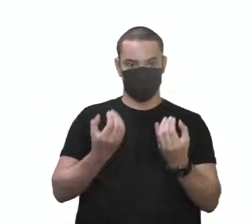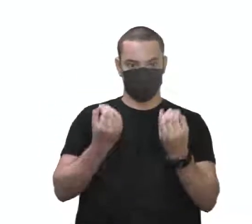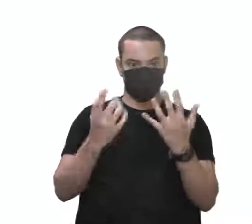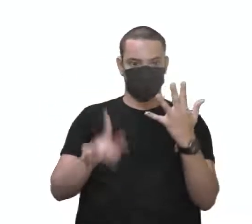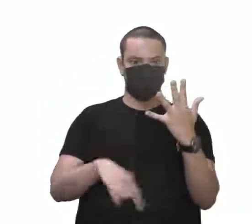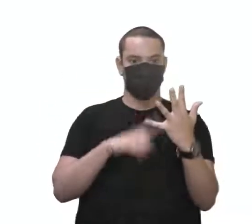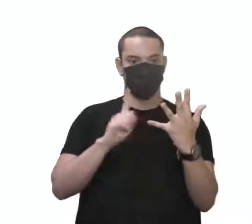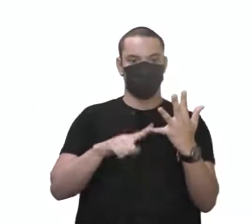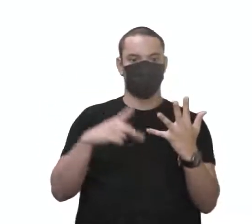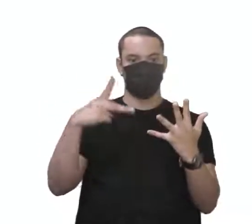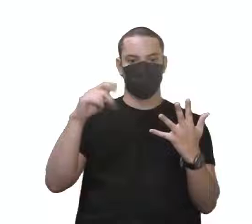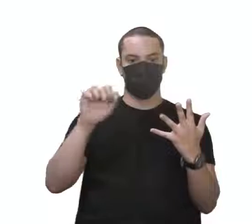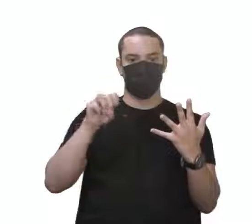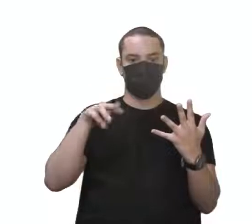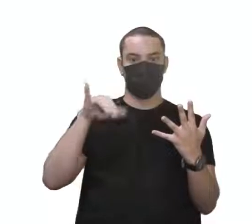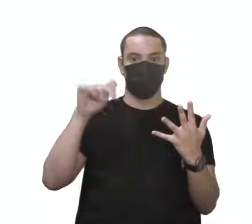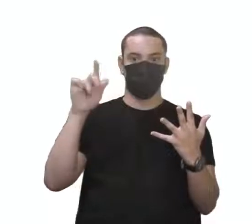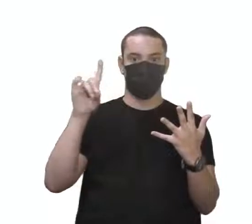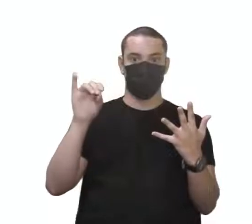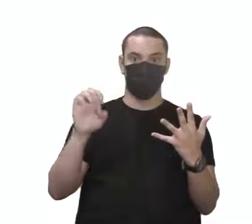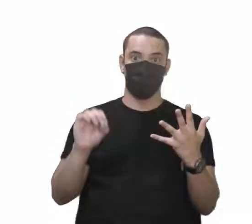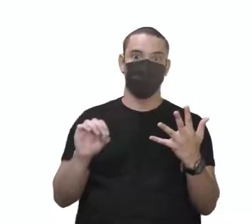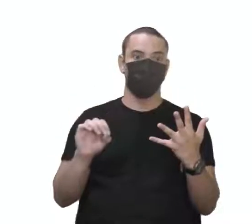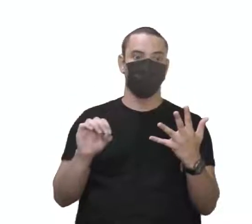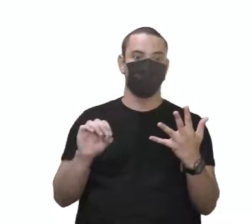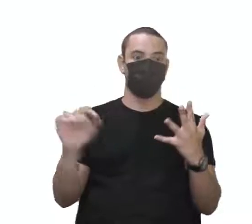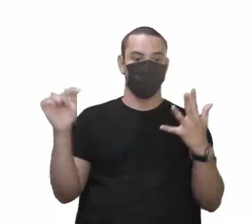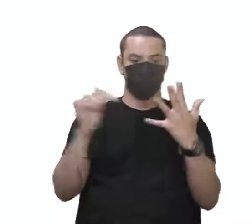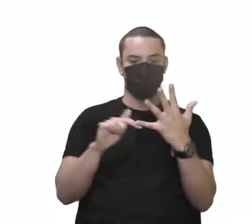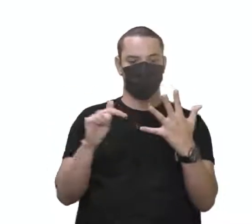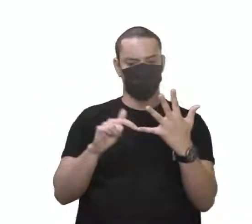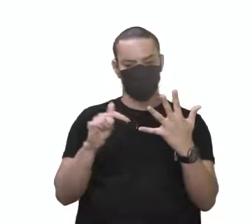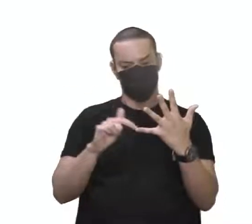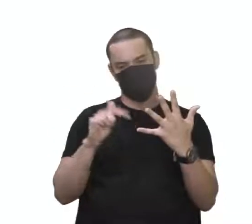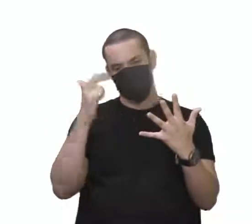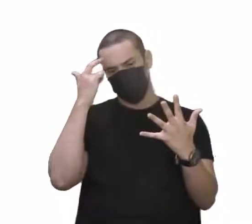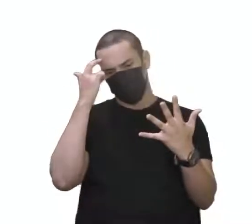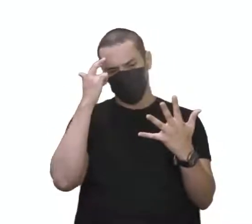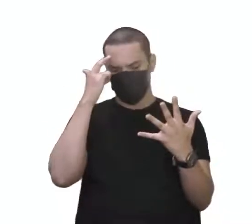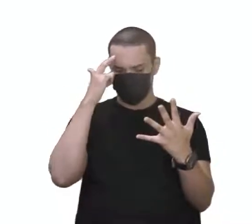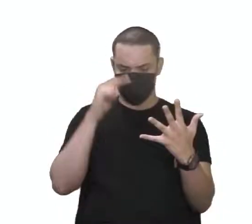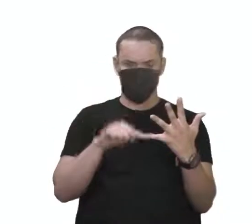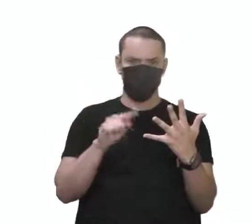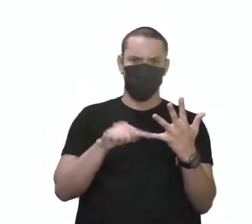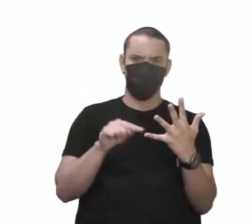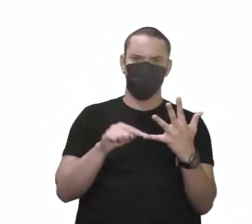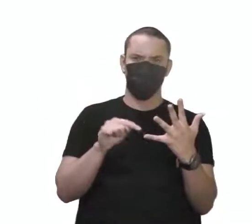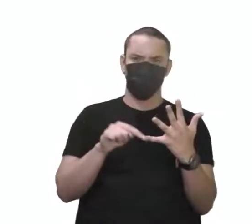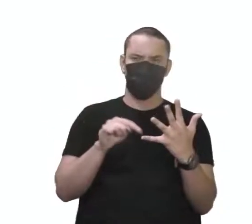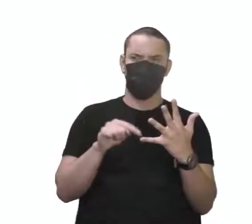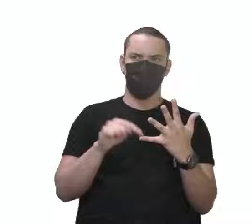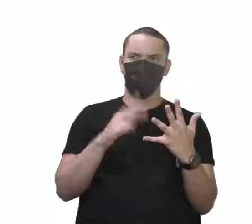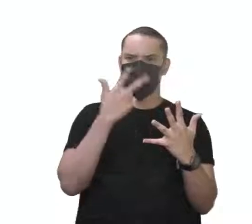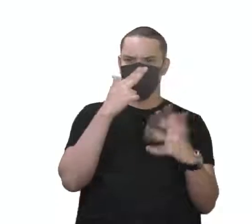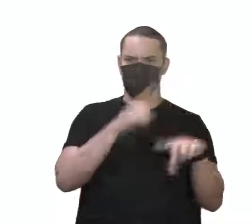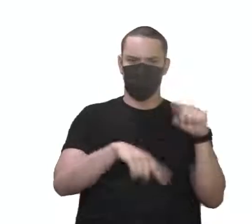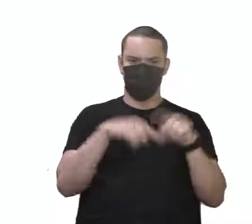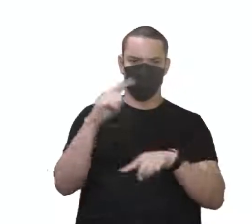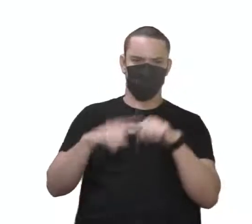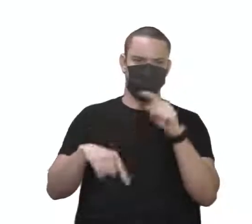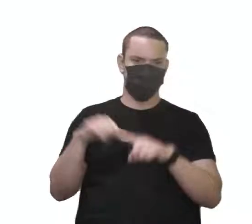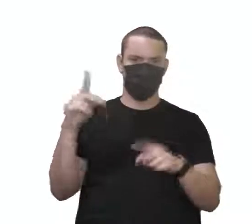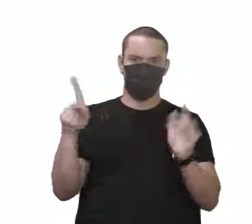fungos? Ou são plasmídio? Professor, o plasmídio, ele é aquele